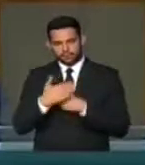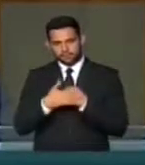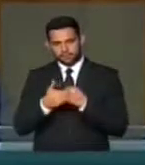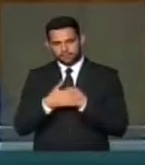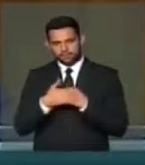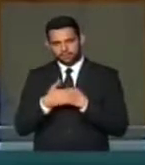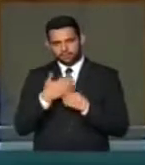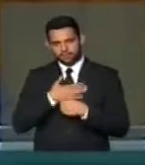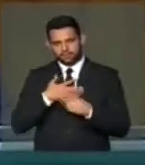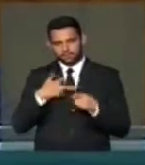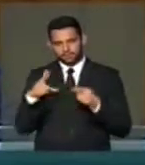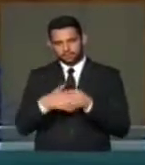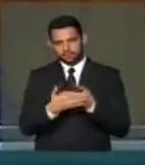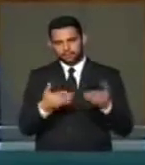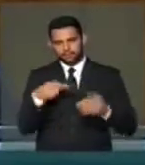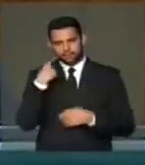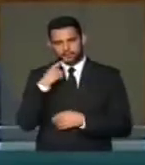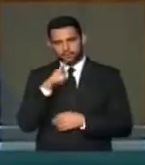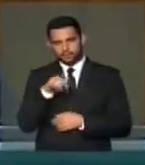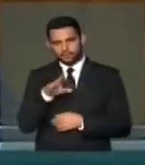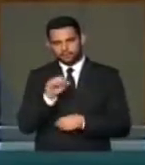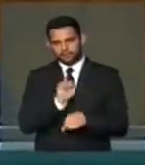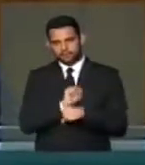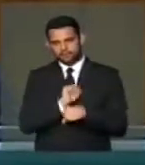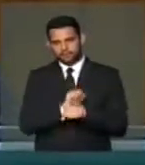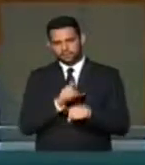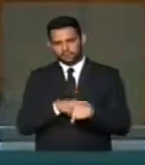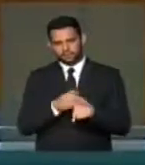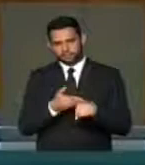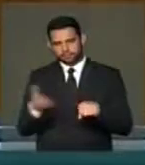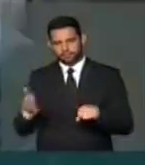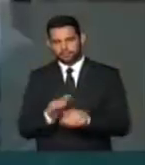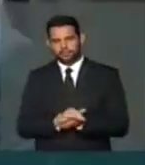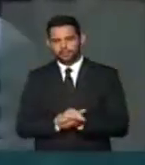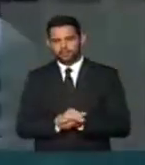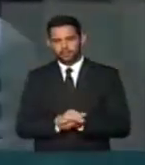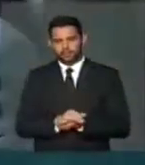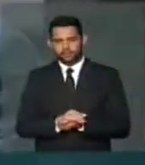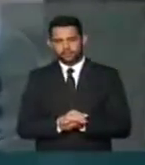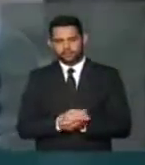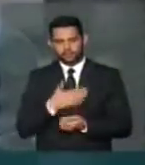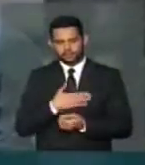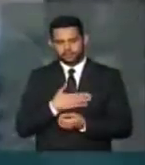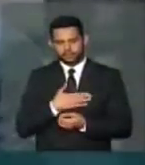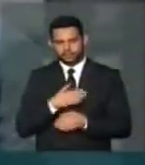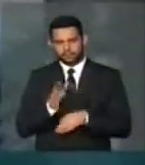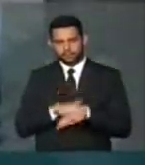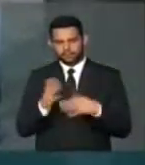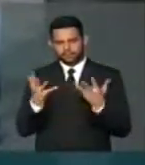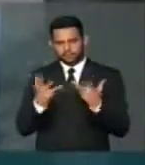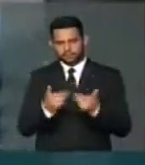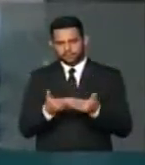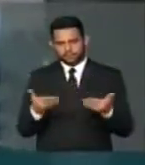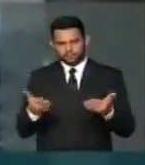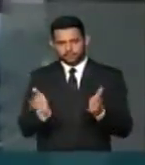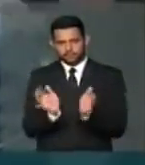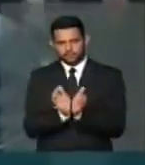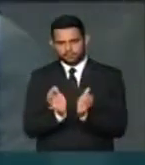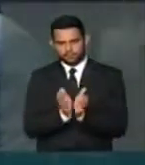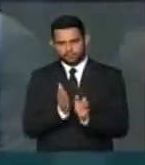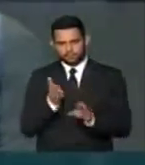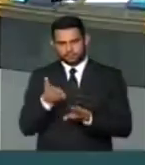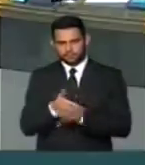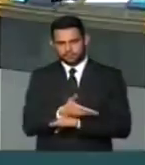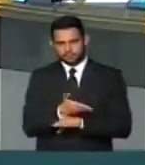Eu só não queria efetivamente fazer com que o deputado Glauber ficasse esperando muito tempo. Claro, claro. Não, esse carinho é o que eu levo de mais precioso aqui da minha